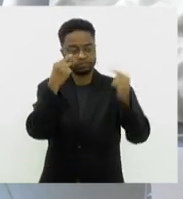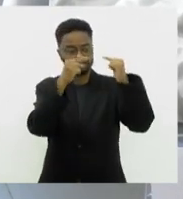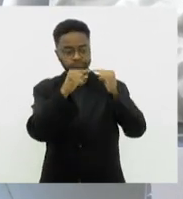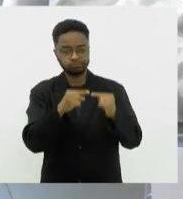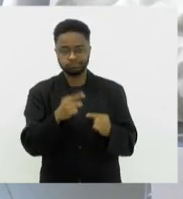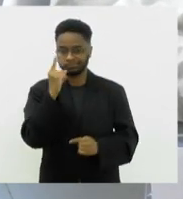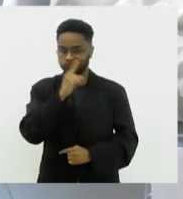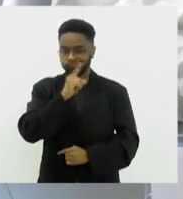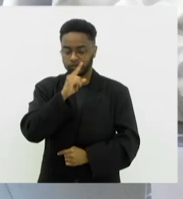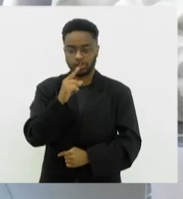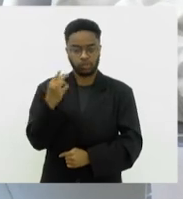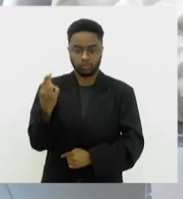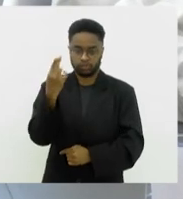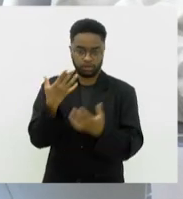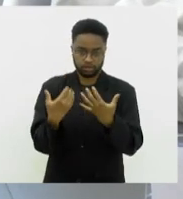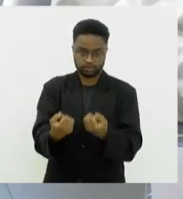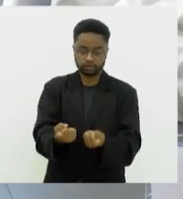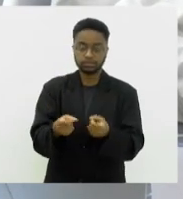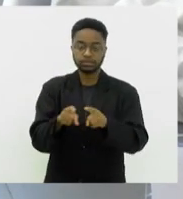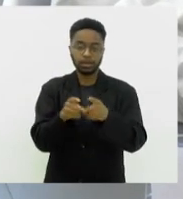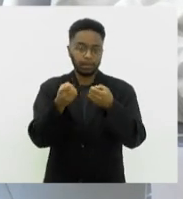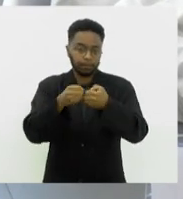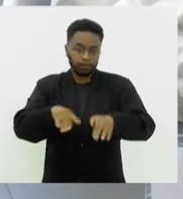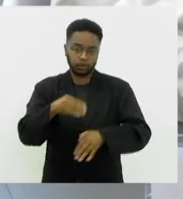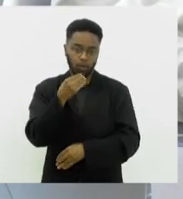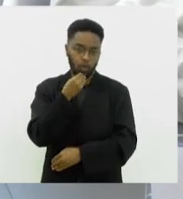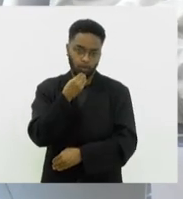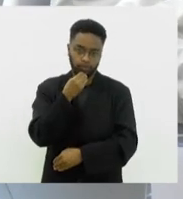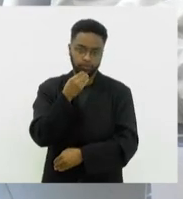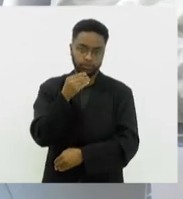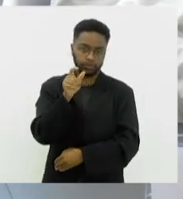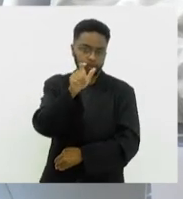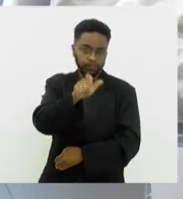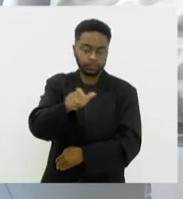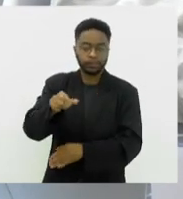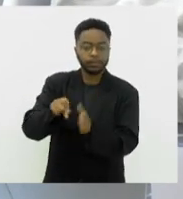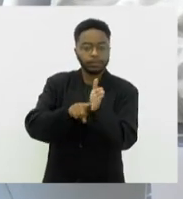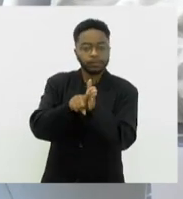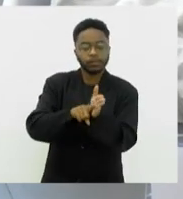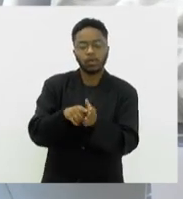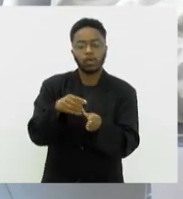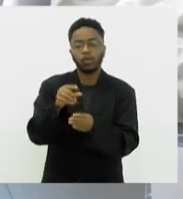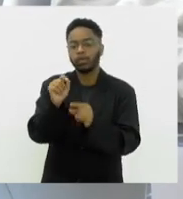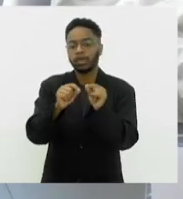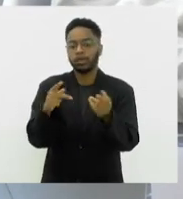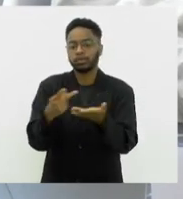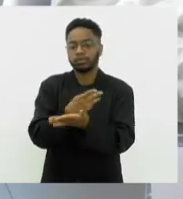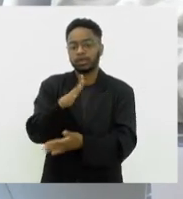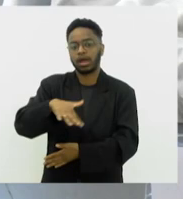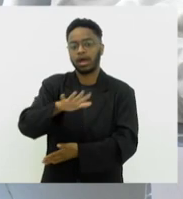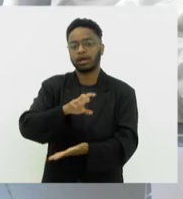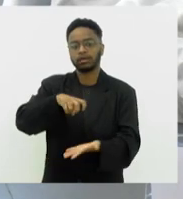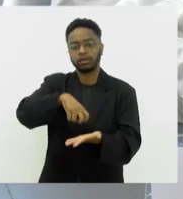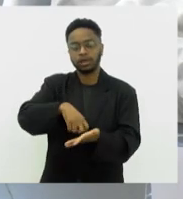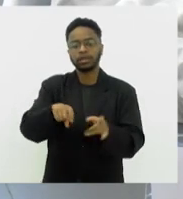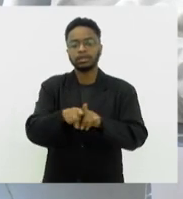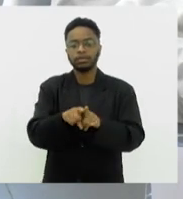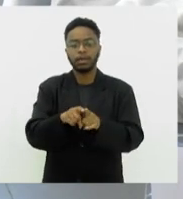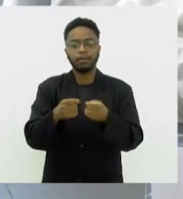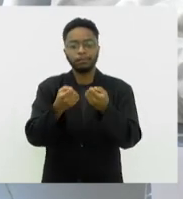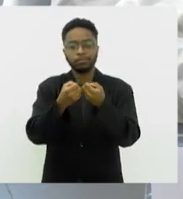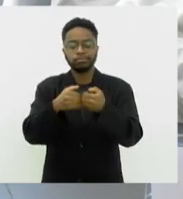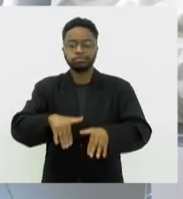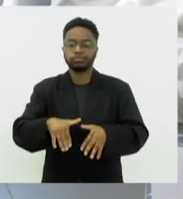decretação da prisão com prejuízo Evidente obviamente para apuração dos fatos no âmbito penal ferem direitos